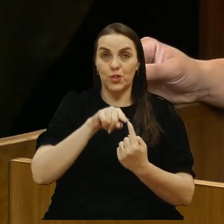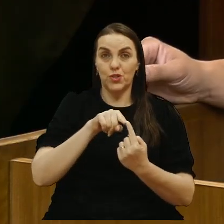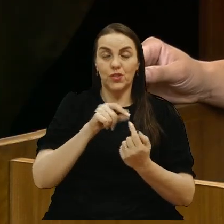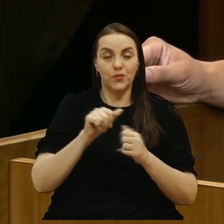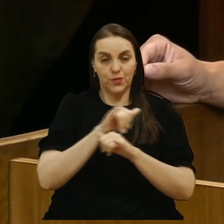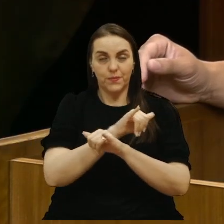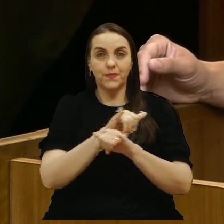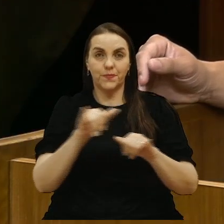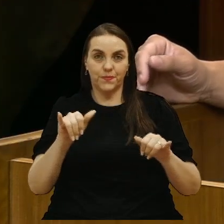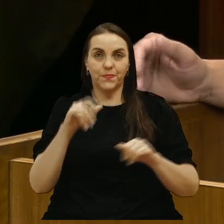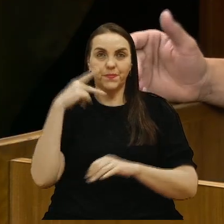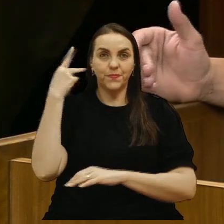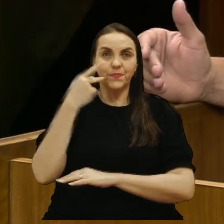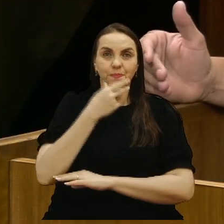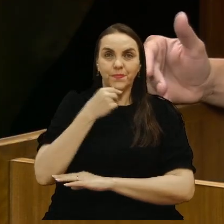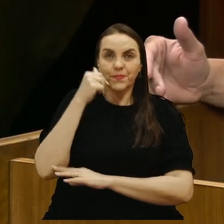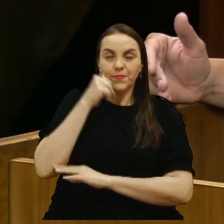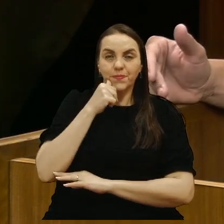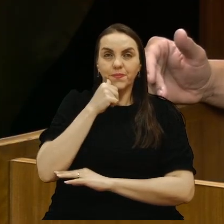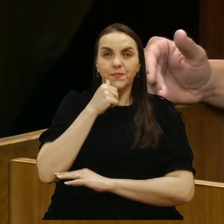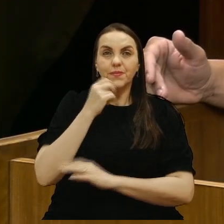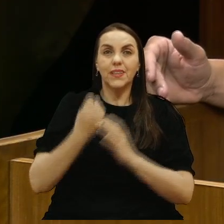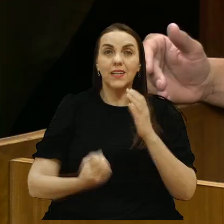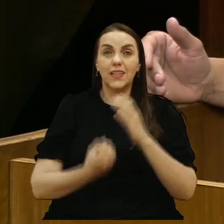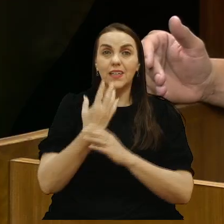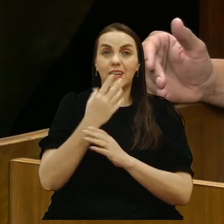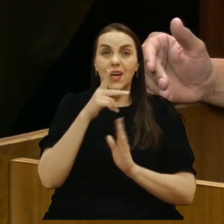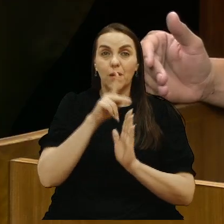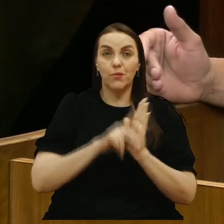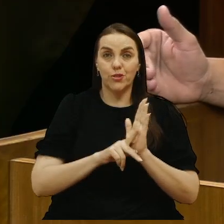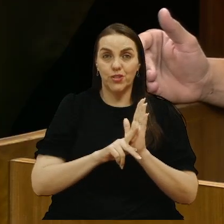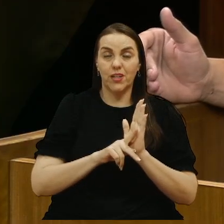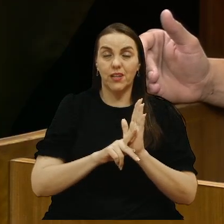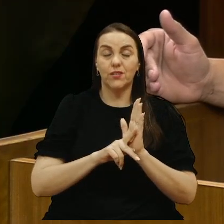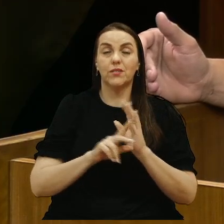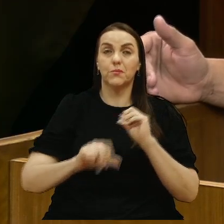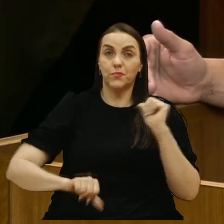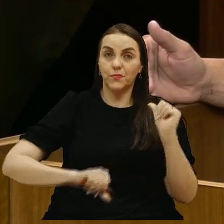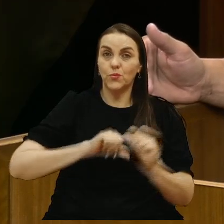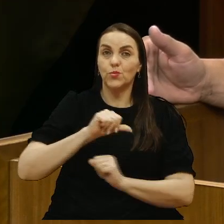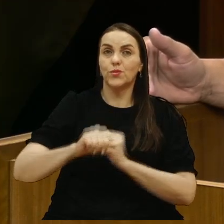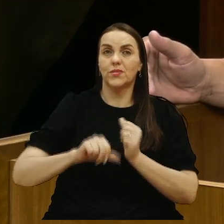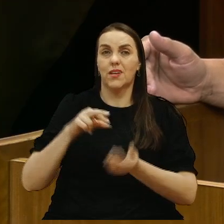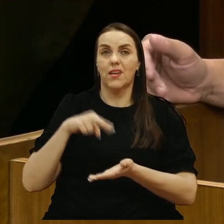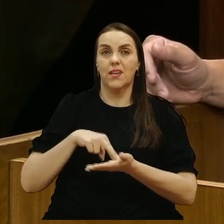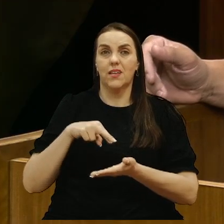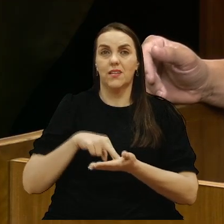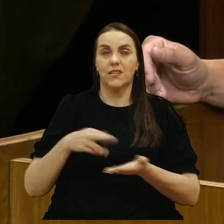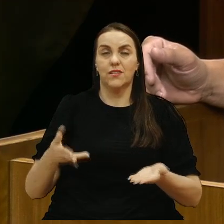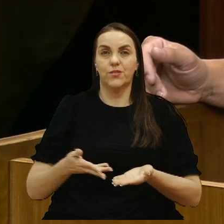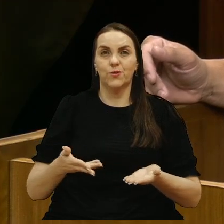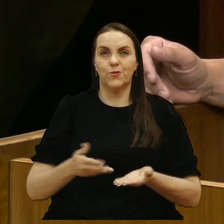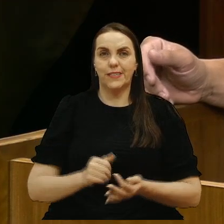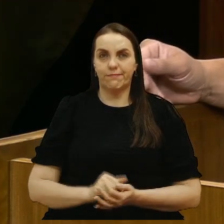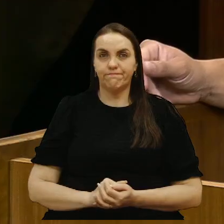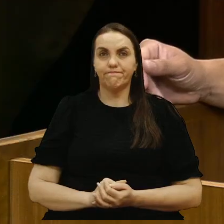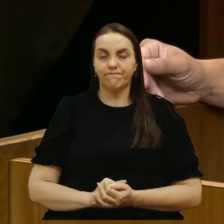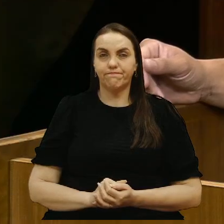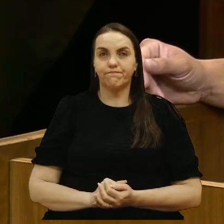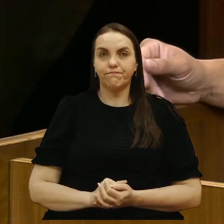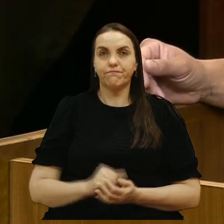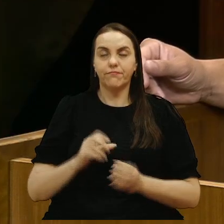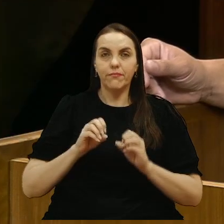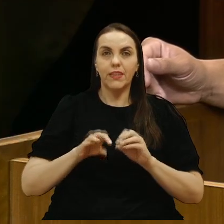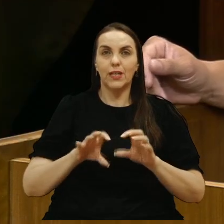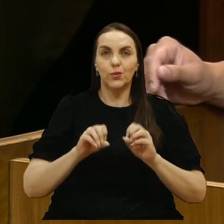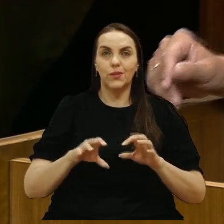caros vereadores para que a gente crie projetos onde que transformem essa realidade que a gente vem enfrentando, através de